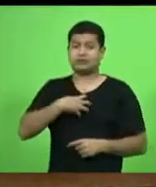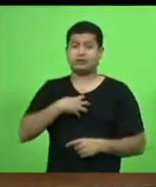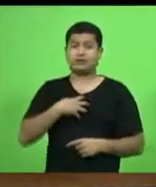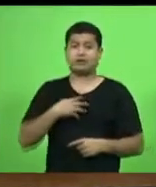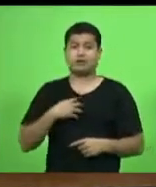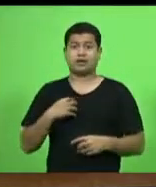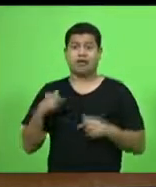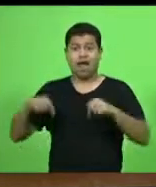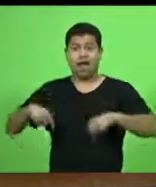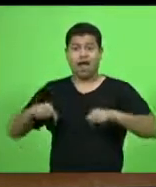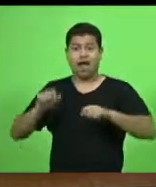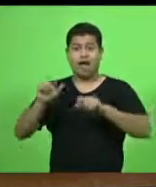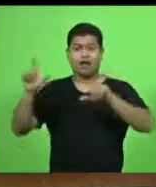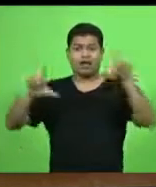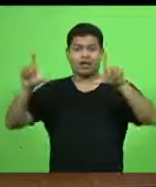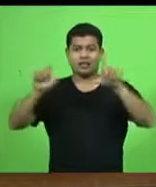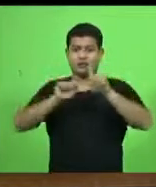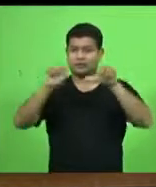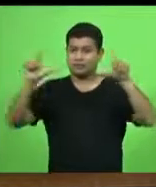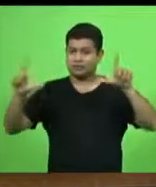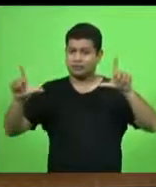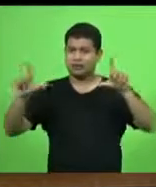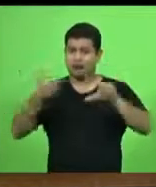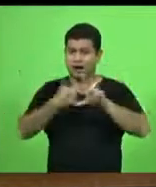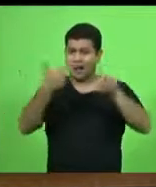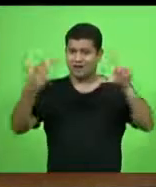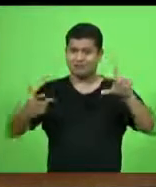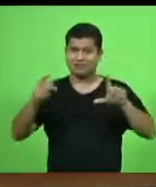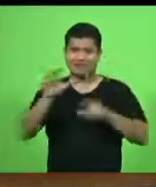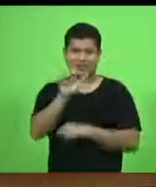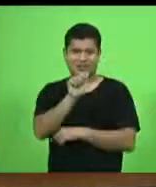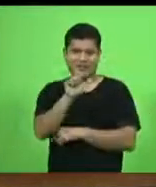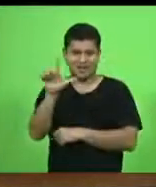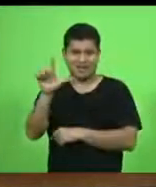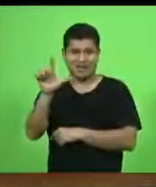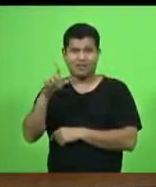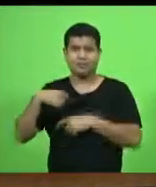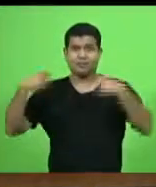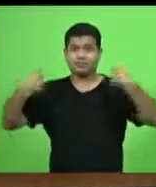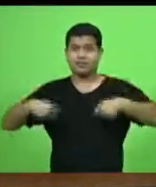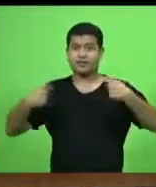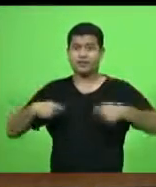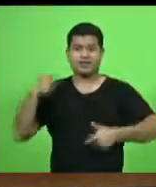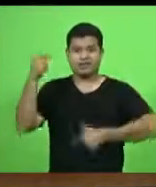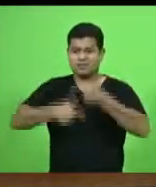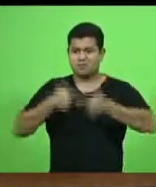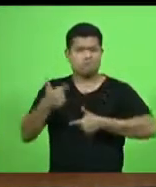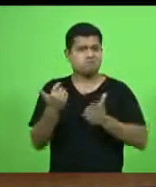da Assembleia Legislativa e a imprensa da Assembleia Legislativa precisa entregar mais.